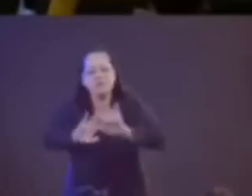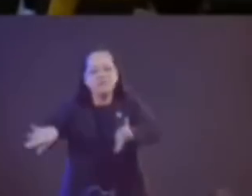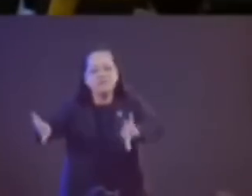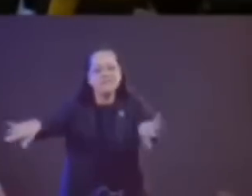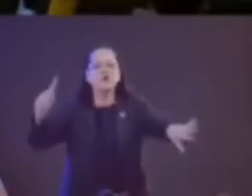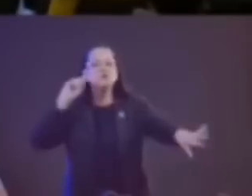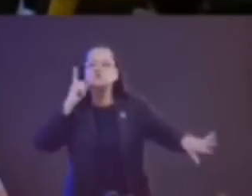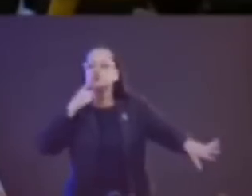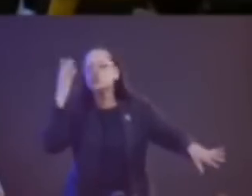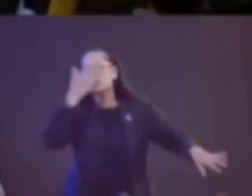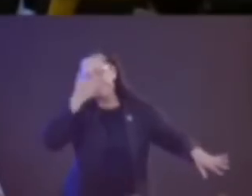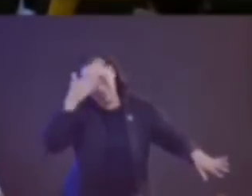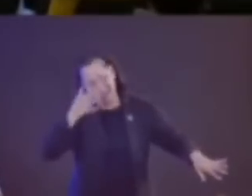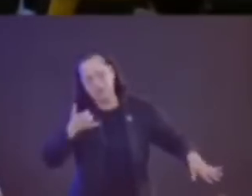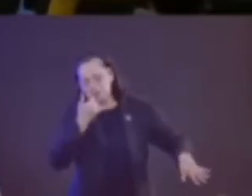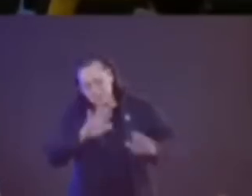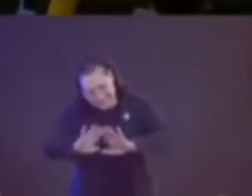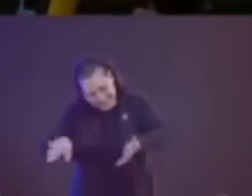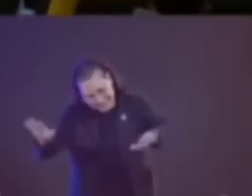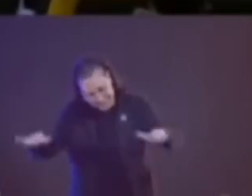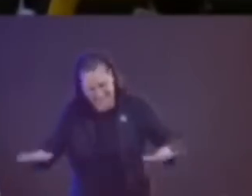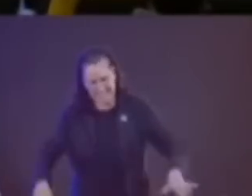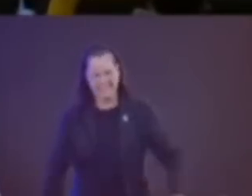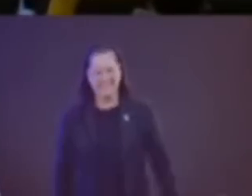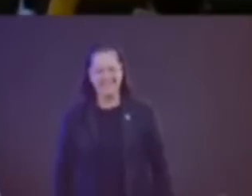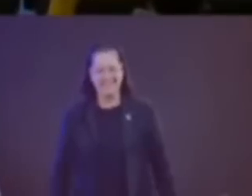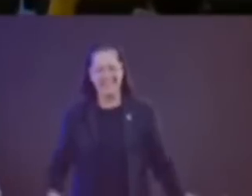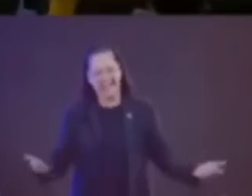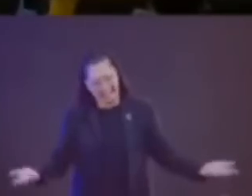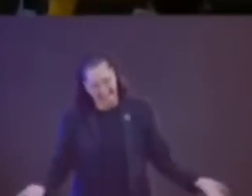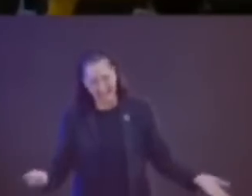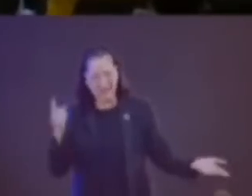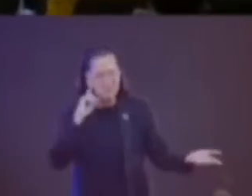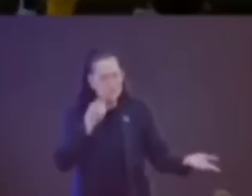por favor. Abaixem, por favor, senão vocês...